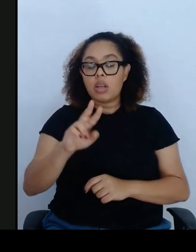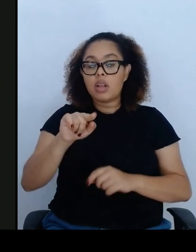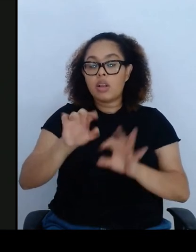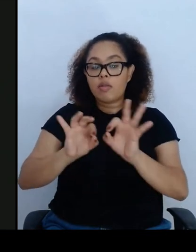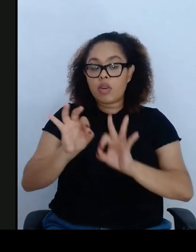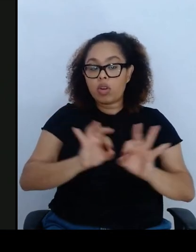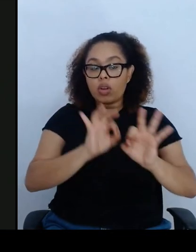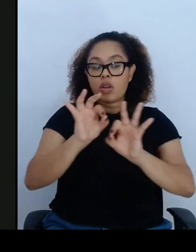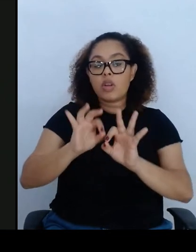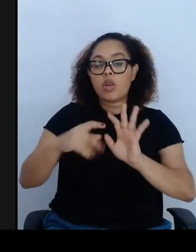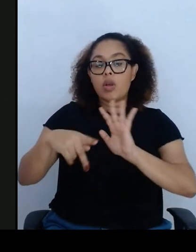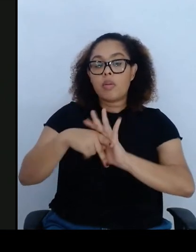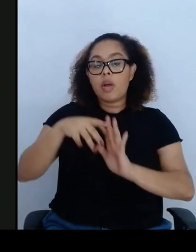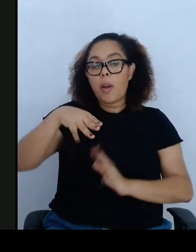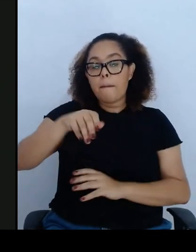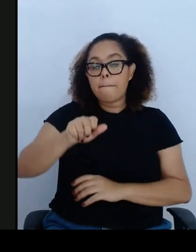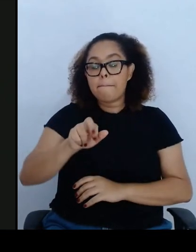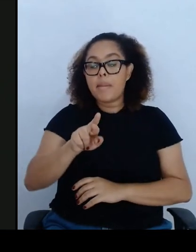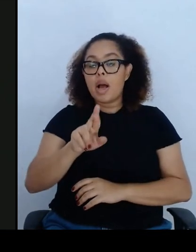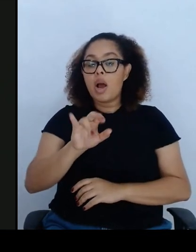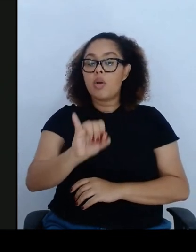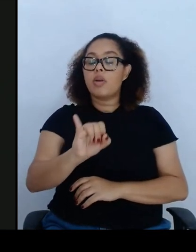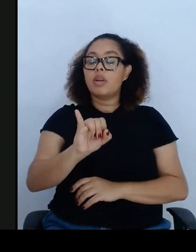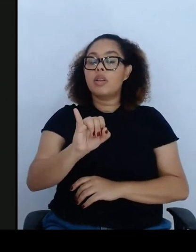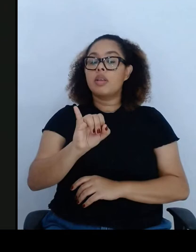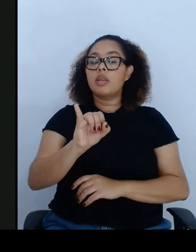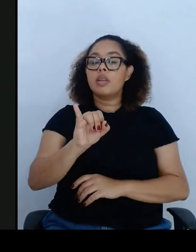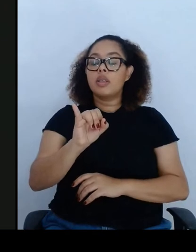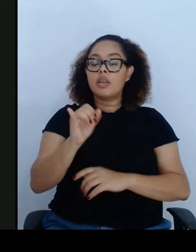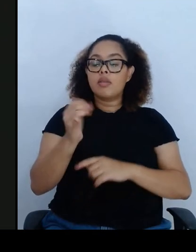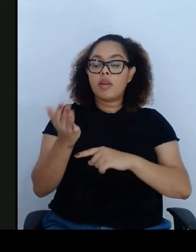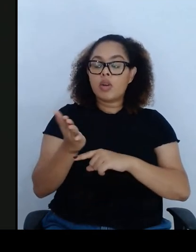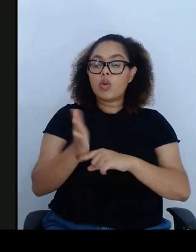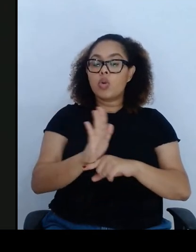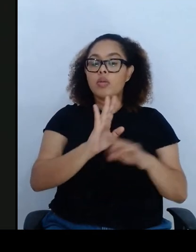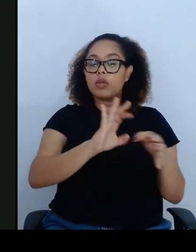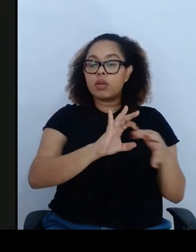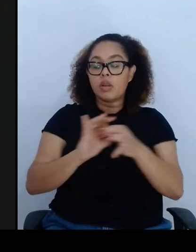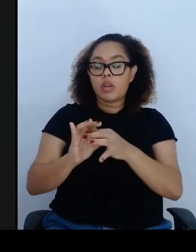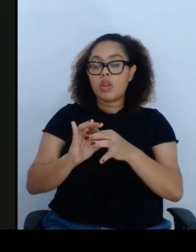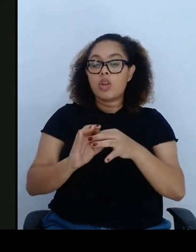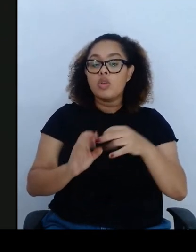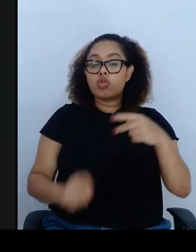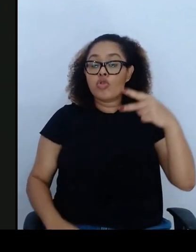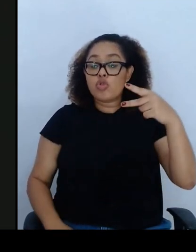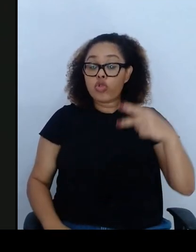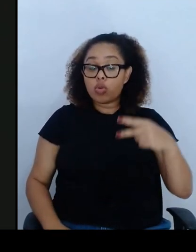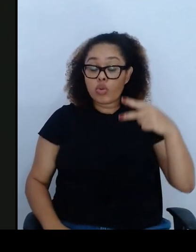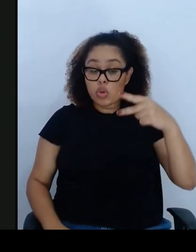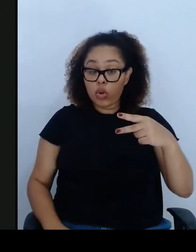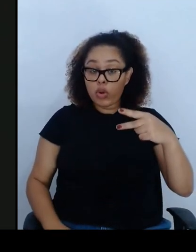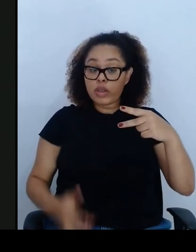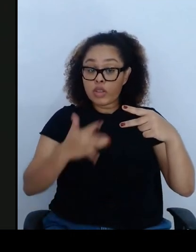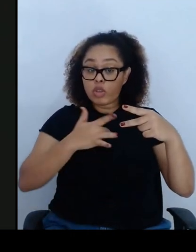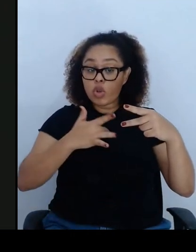1953 que ajudam a criar esse contexto são dois romances ambos sobre